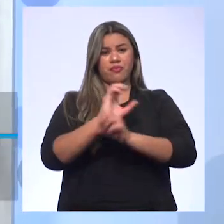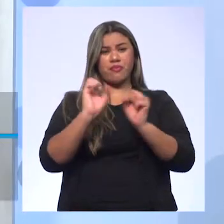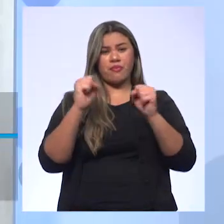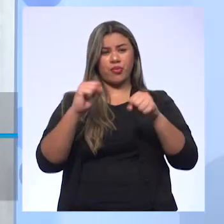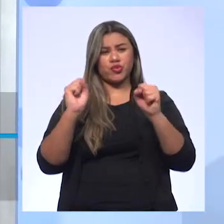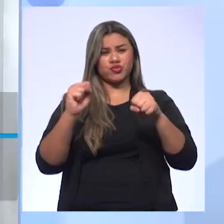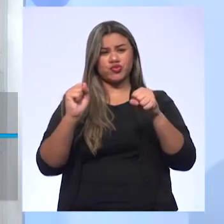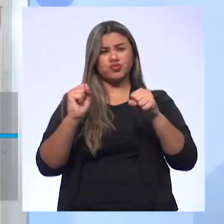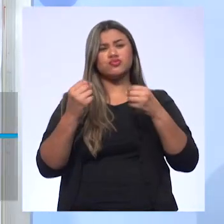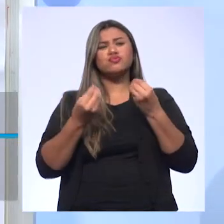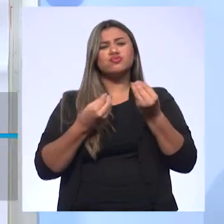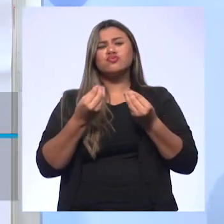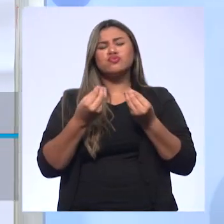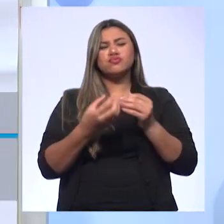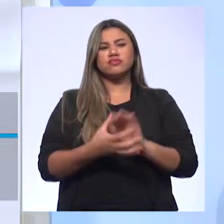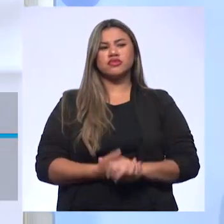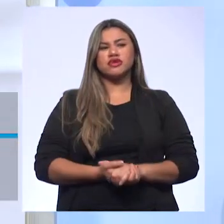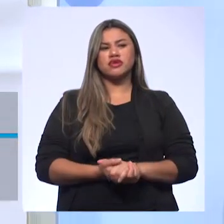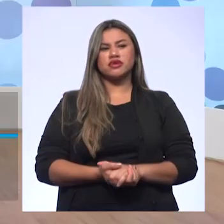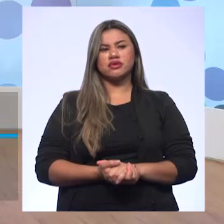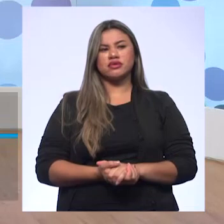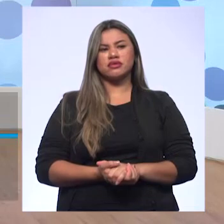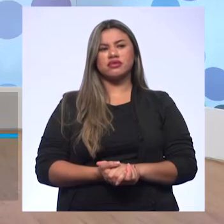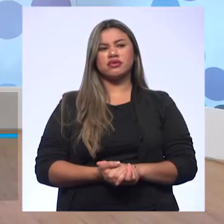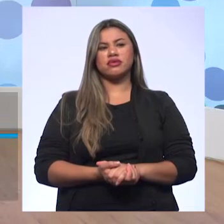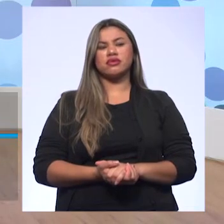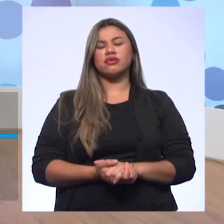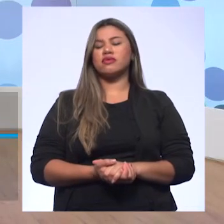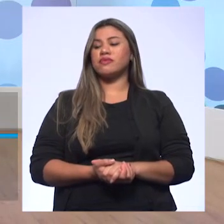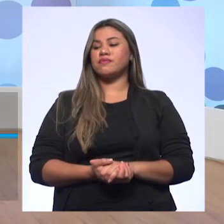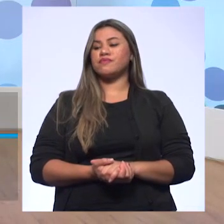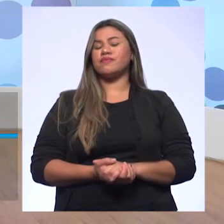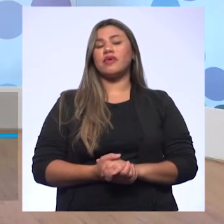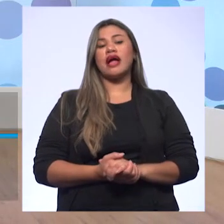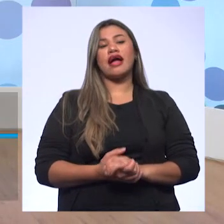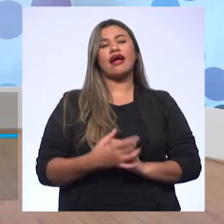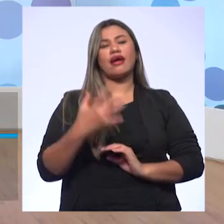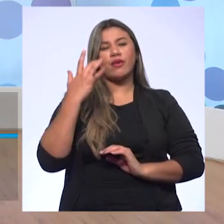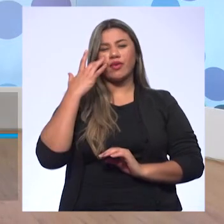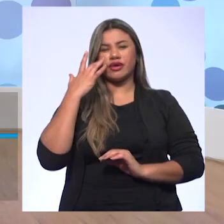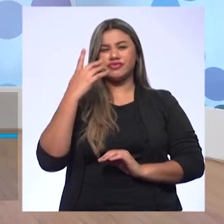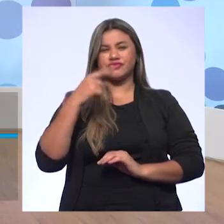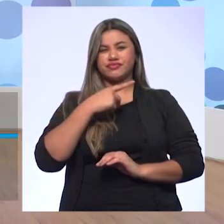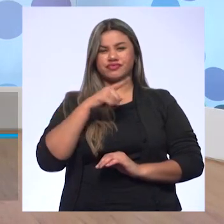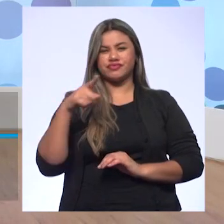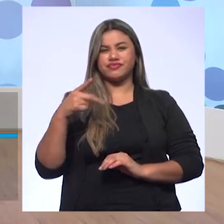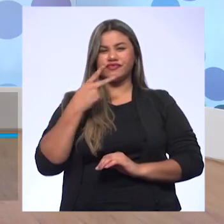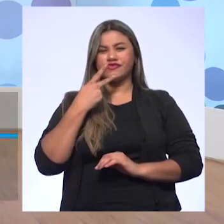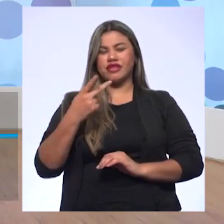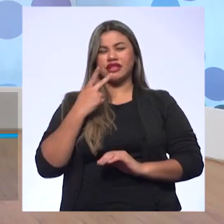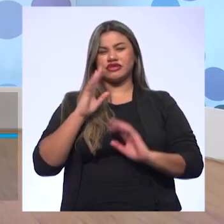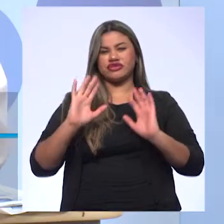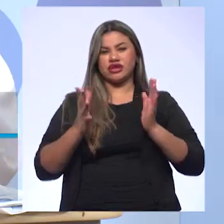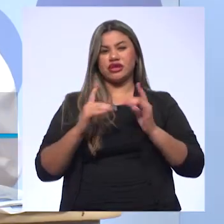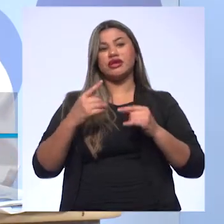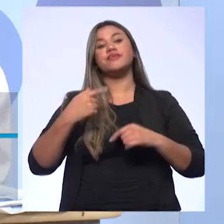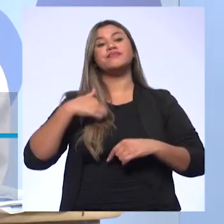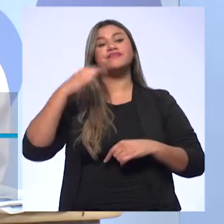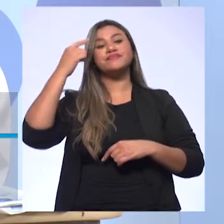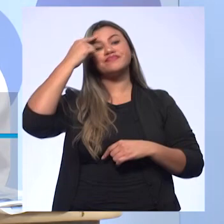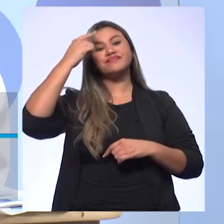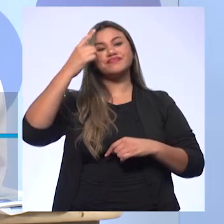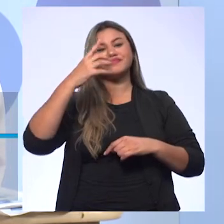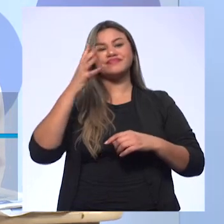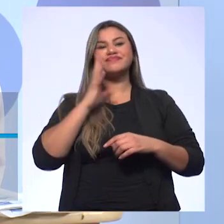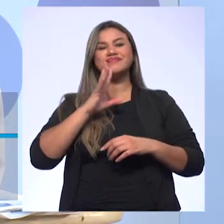os músculos? Né? Pode falar, professor Edjoel. Que eu acho que até você ia entrar agora, porque eu achei muito legal, até comentei aqui